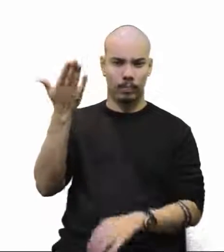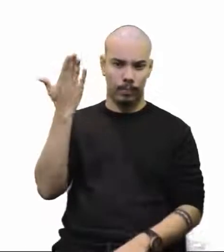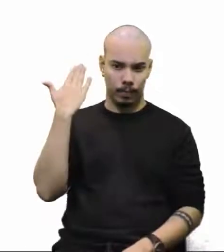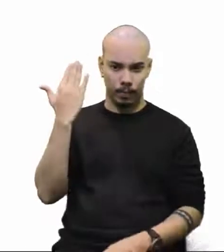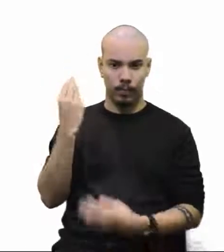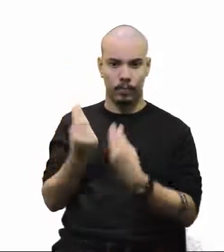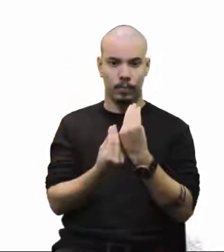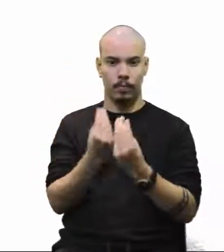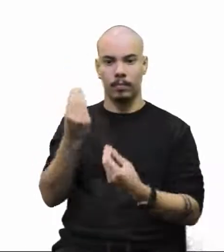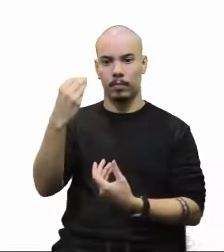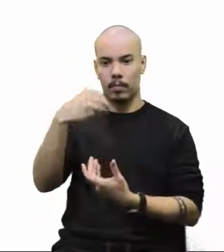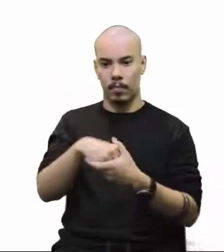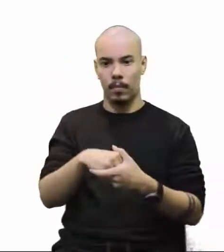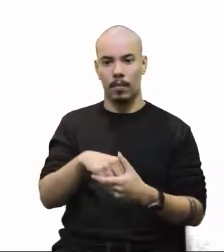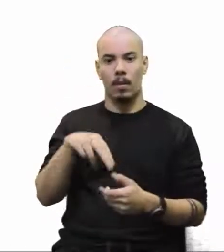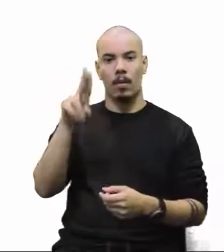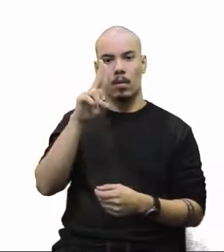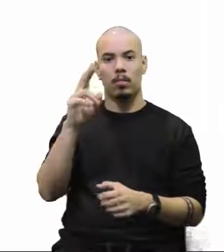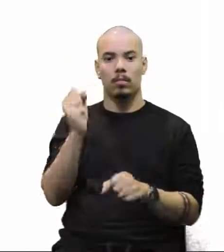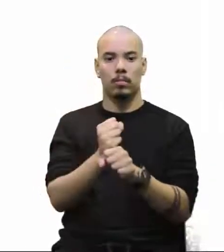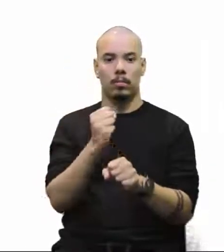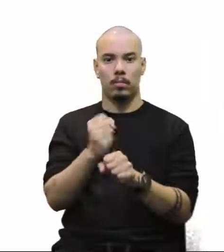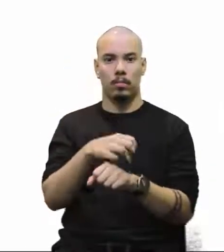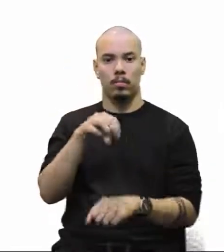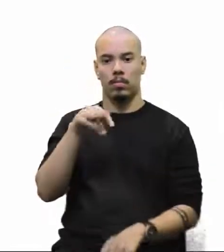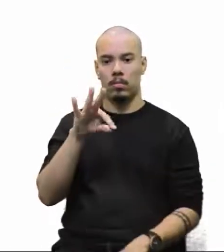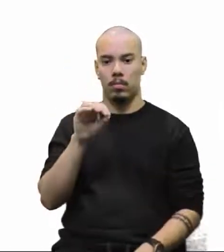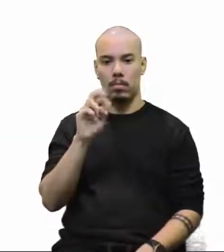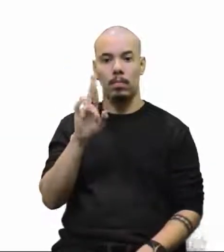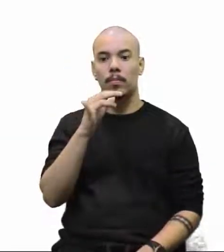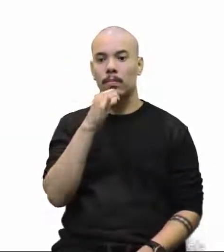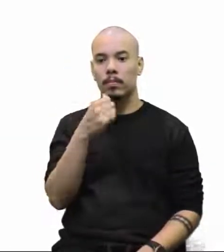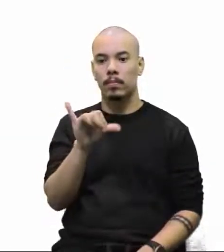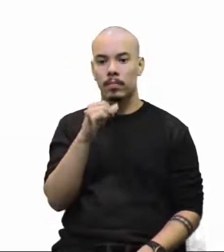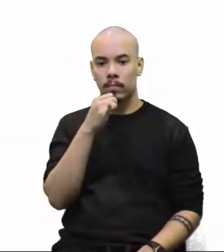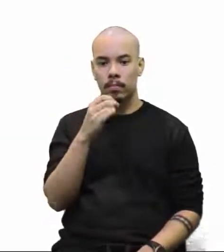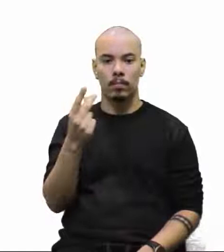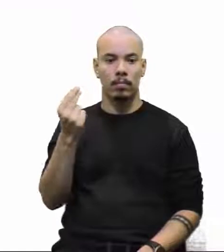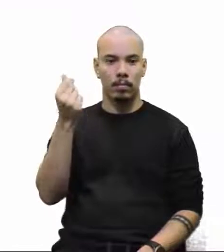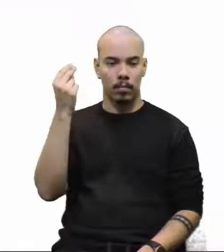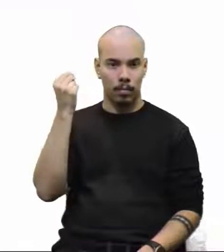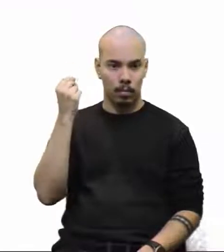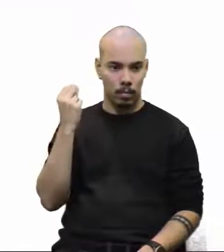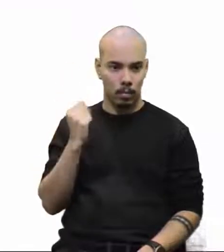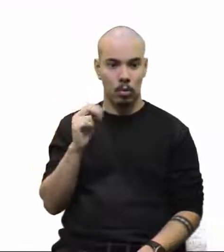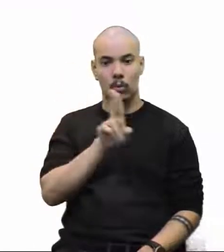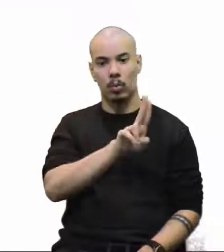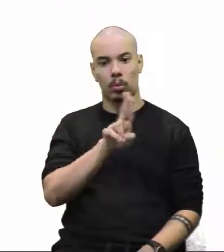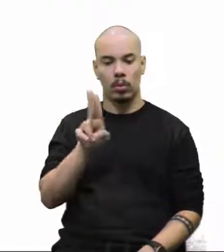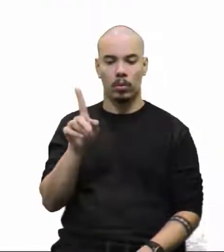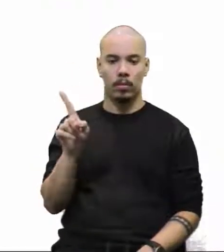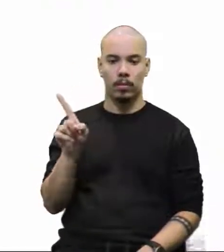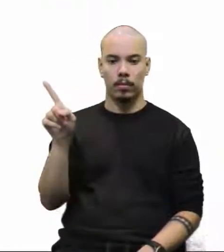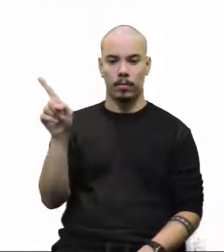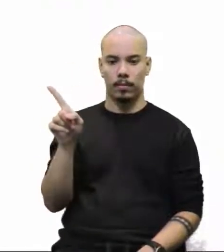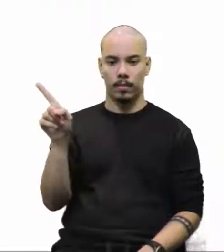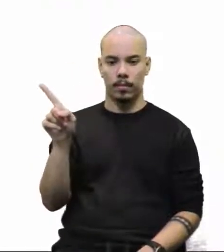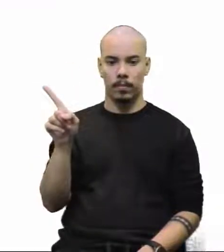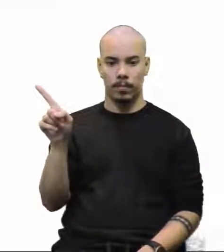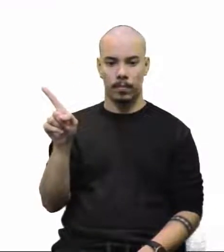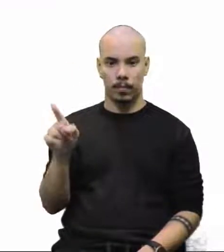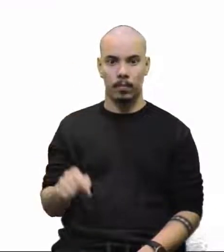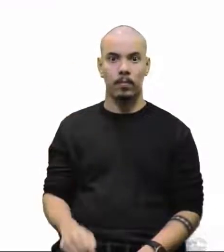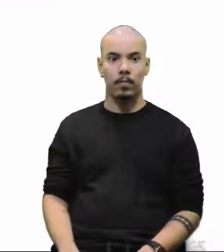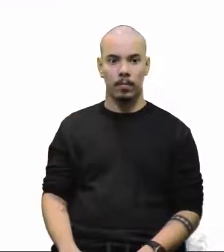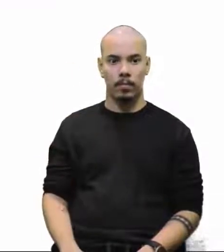sobre condutores foi na construção do motor elétrico rudimentar, a roda de Barlow. Acho que o